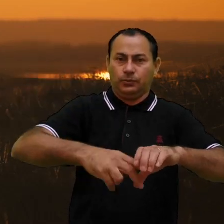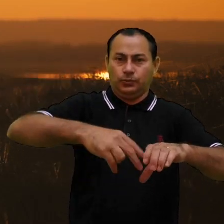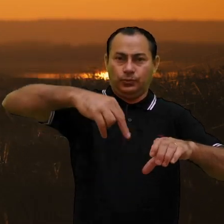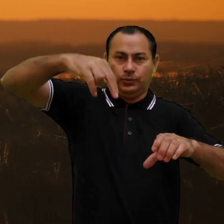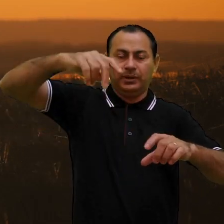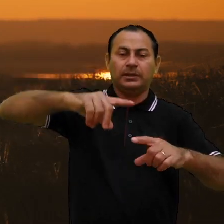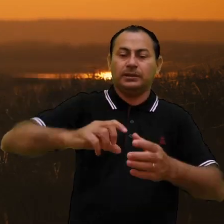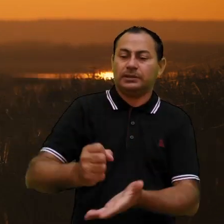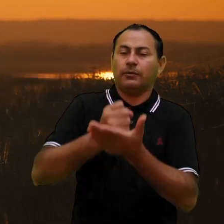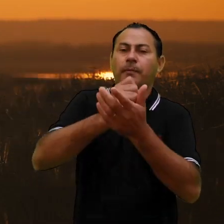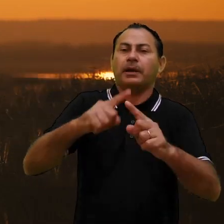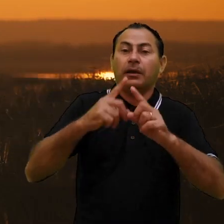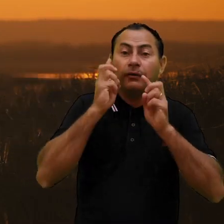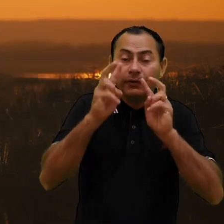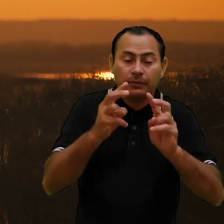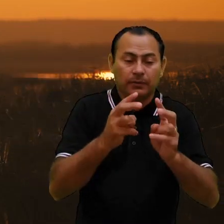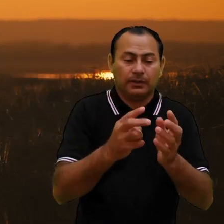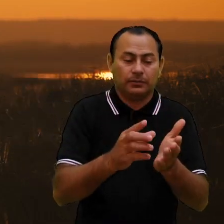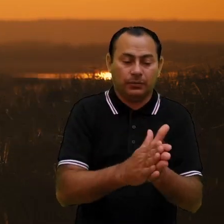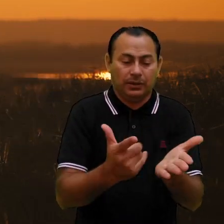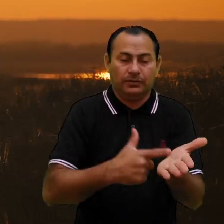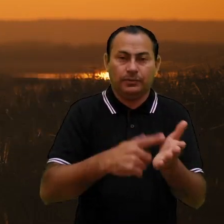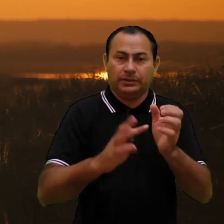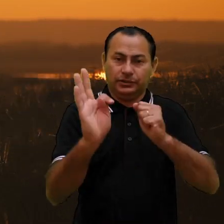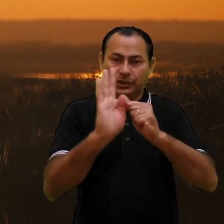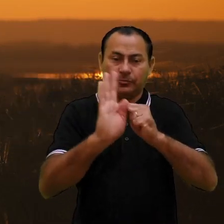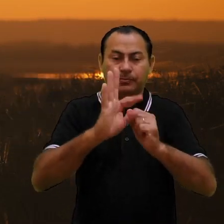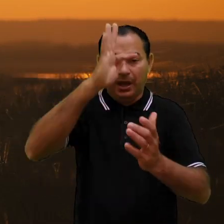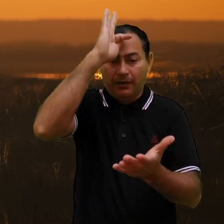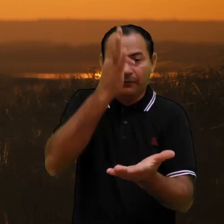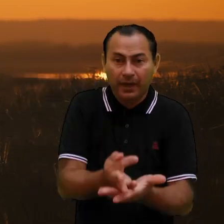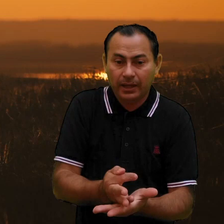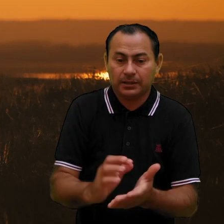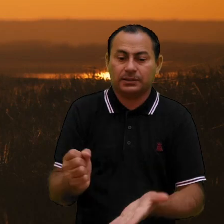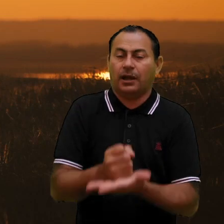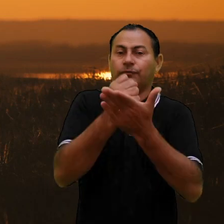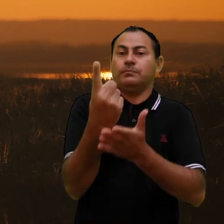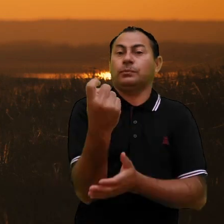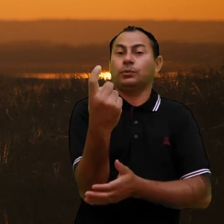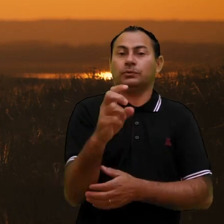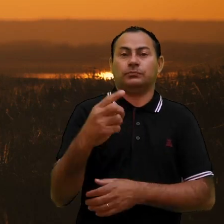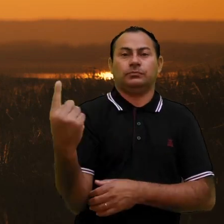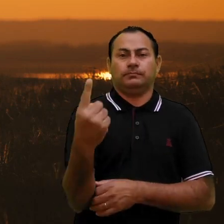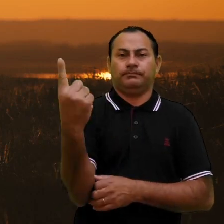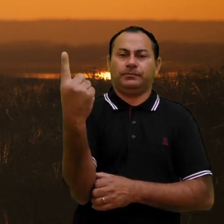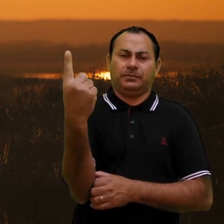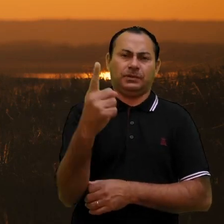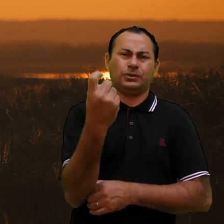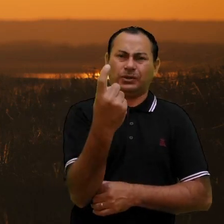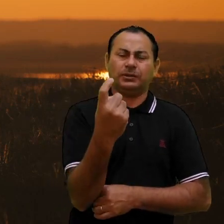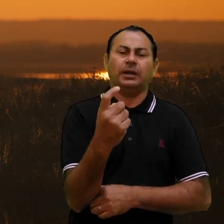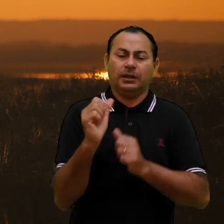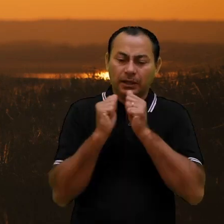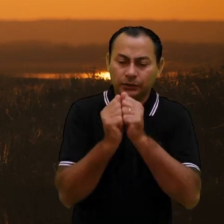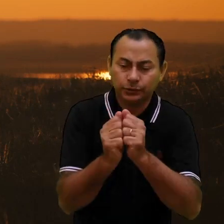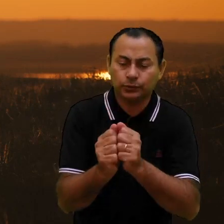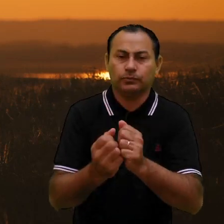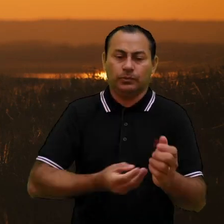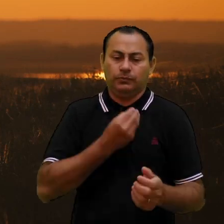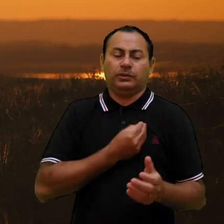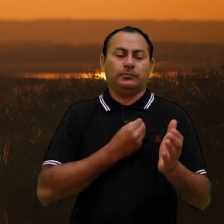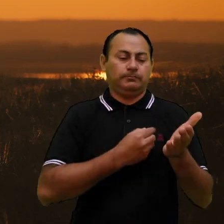como já vimos no livro de Tiago, irmão de Judas, a fé que salva nunca está sozinha. Ela é acompanhada por uma viva